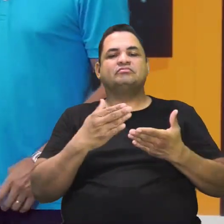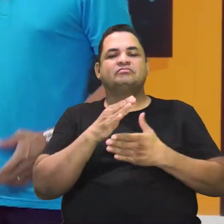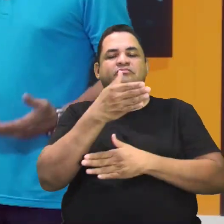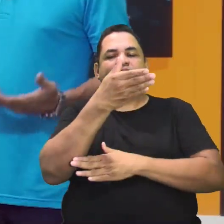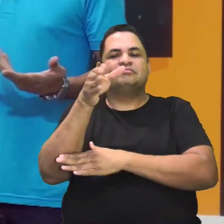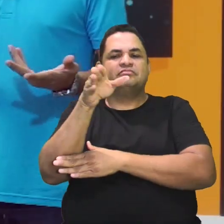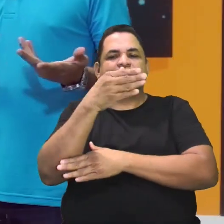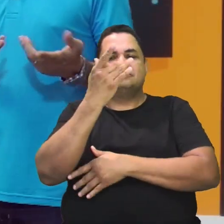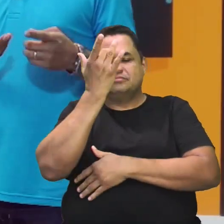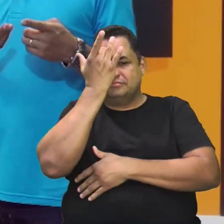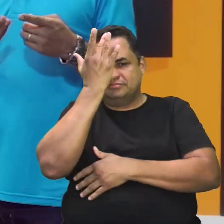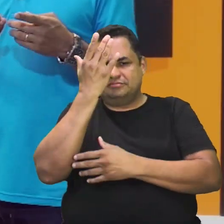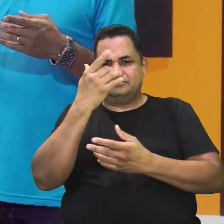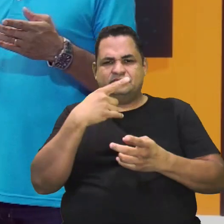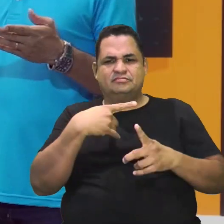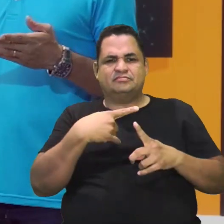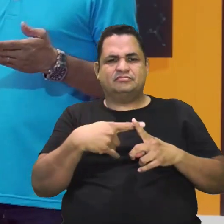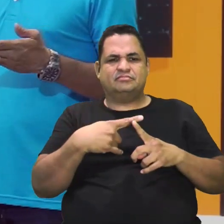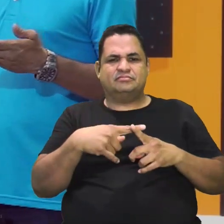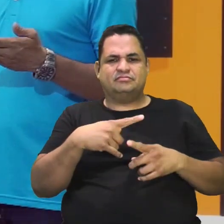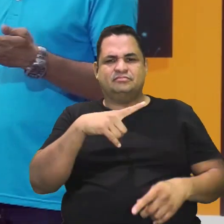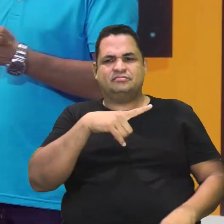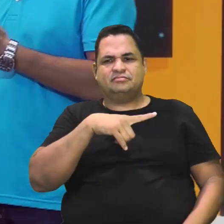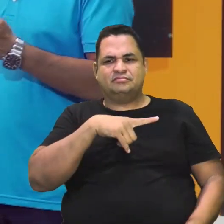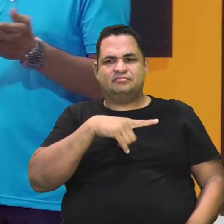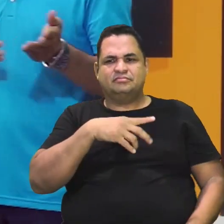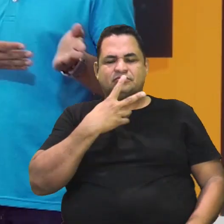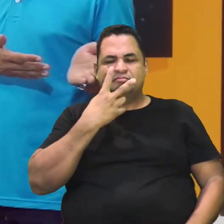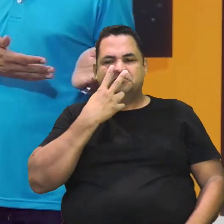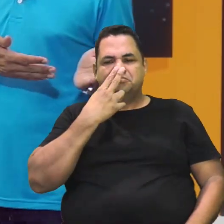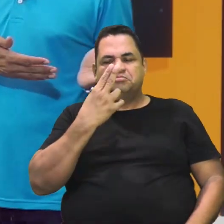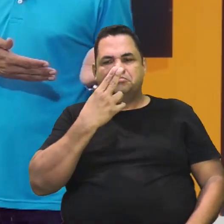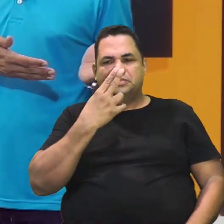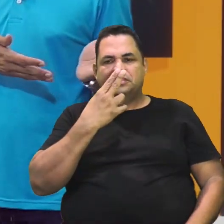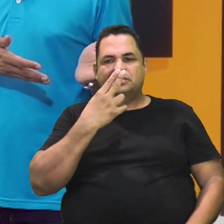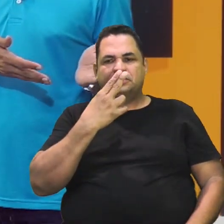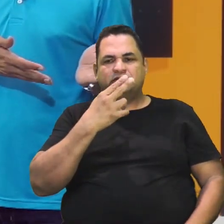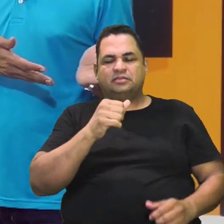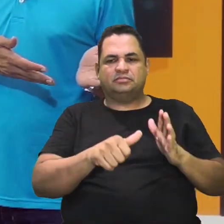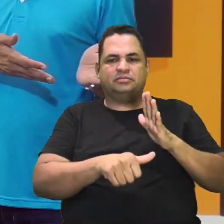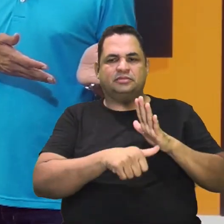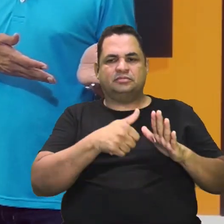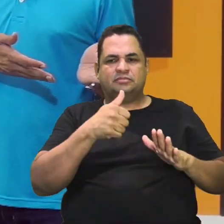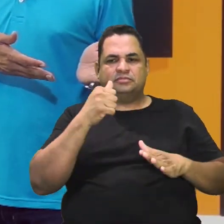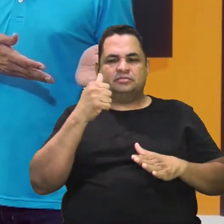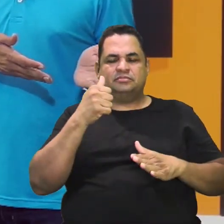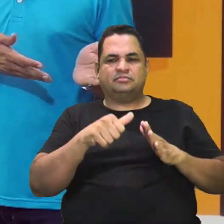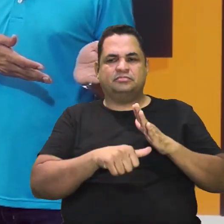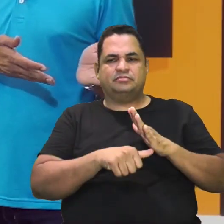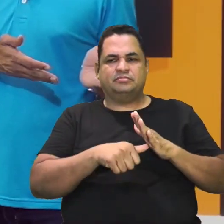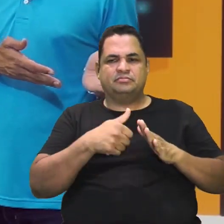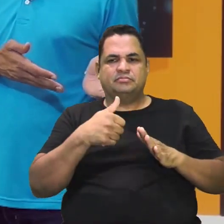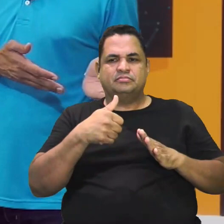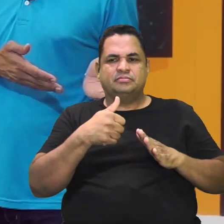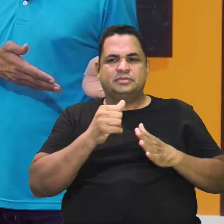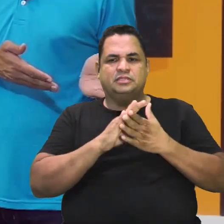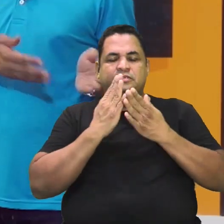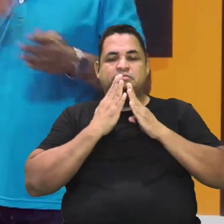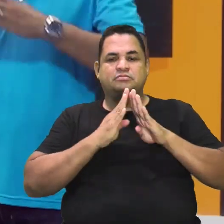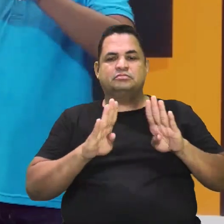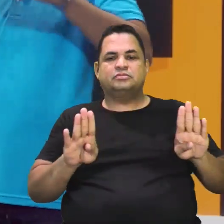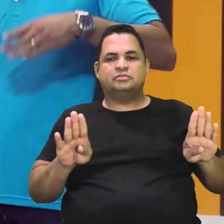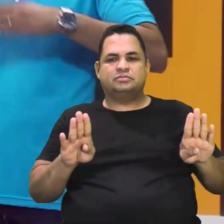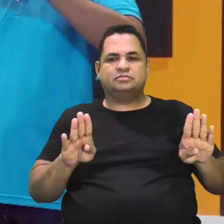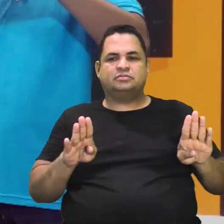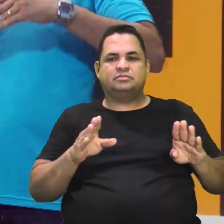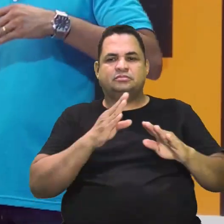bandeira? Bom, essa daqui ficou fácil Tem porque umas já tem uma cruzando parte ali. parecida com a a primeira. Pimenta Bueno? Não, a primeira que nós usamos, Buritis. Buritis,